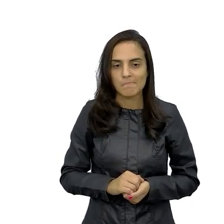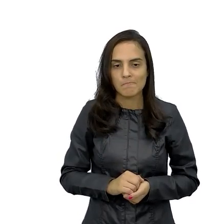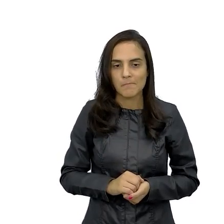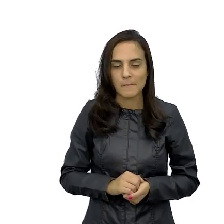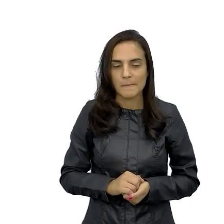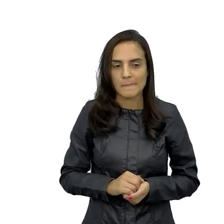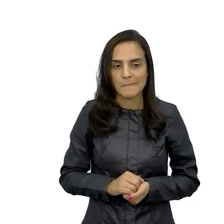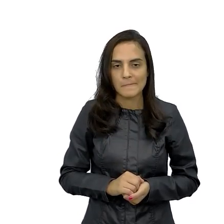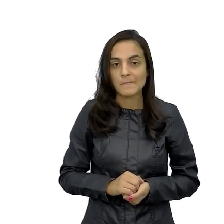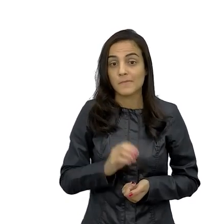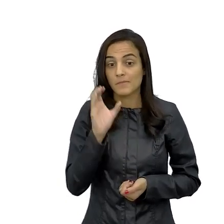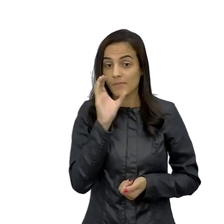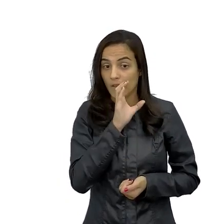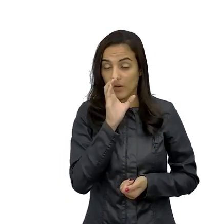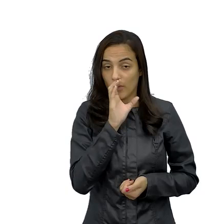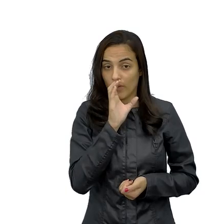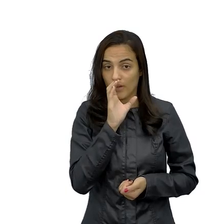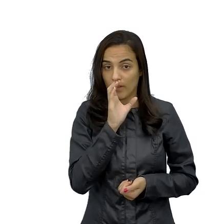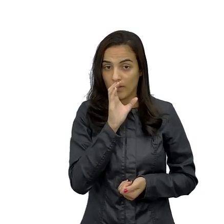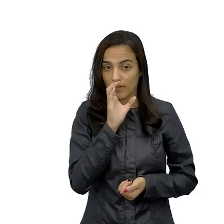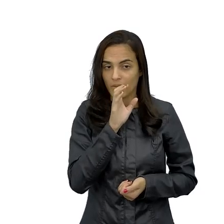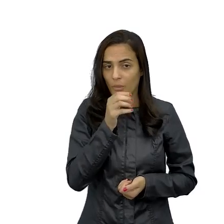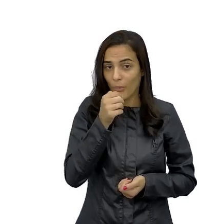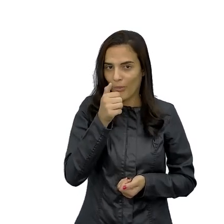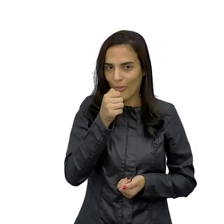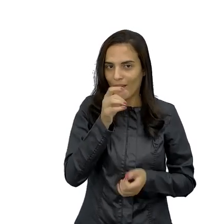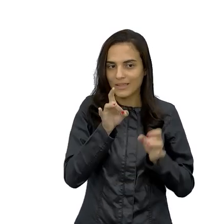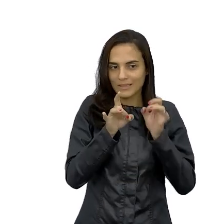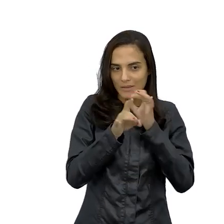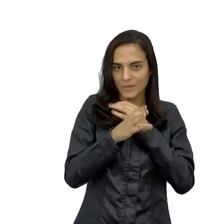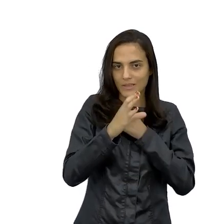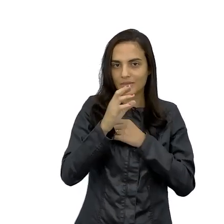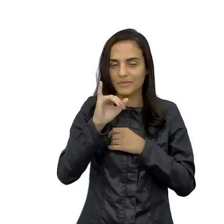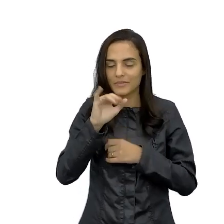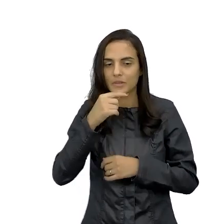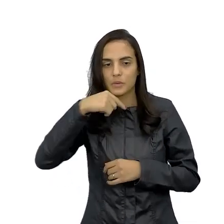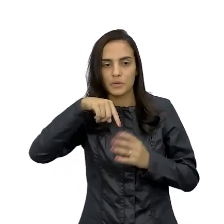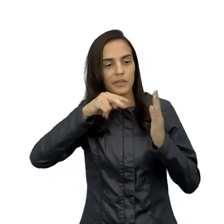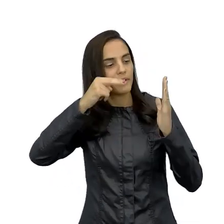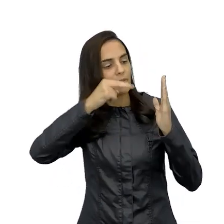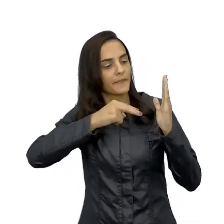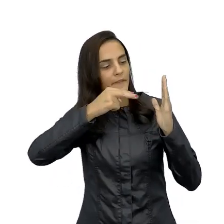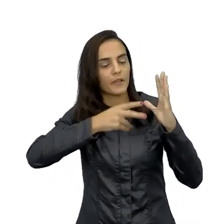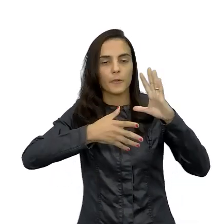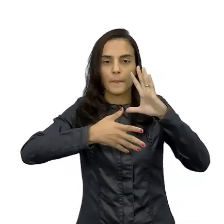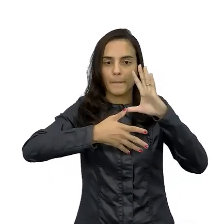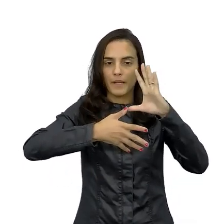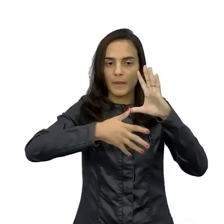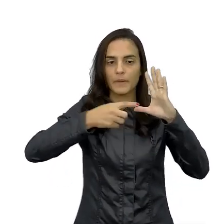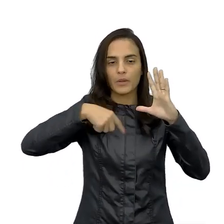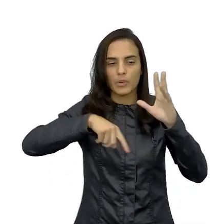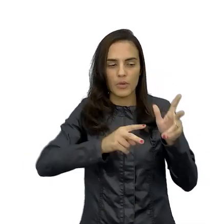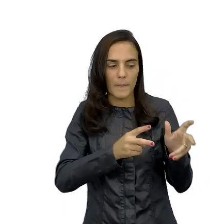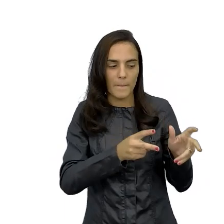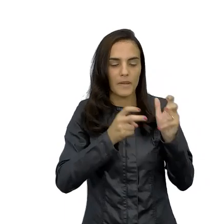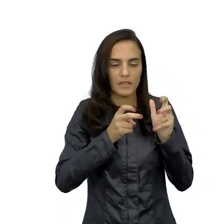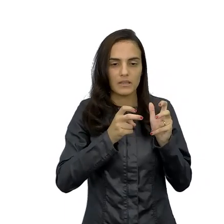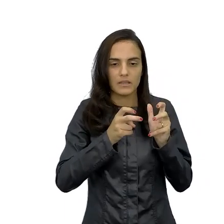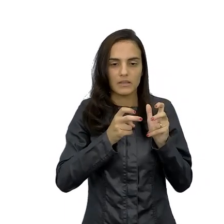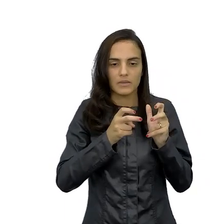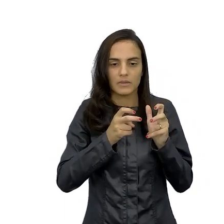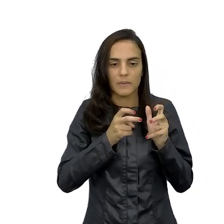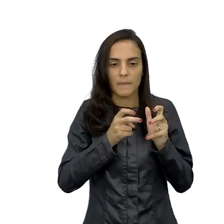eu vou rapidinho, estou já quase encerrando, tá, Cris? Quando a gente olha nesse mapa aqui, a gente observa,